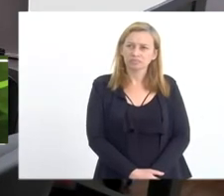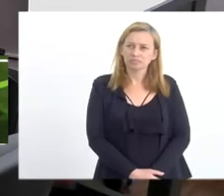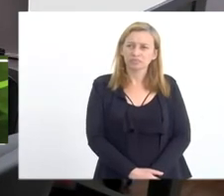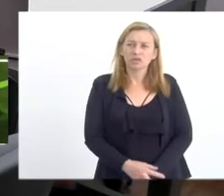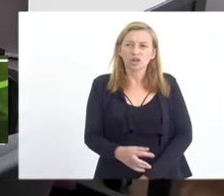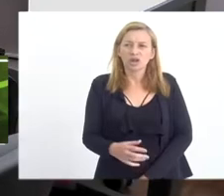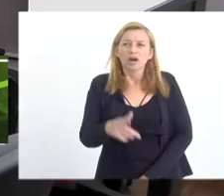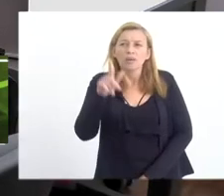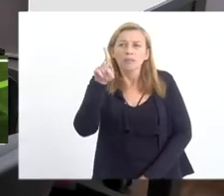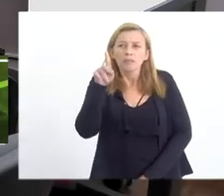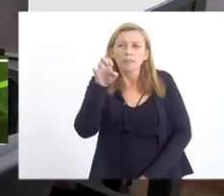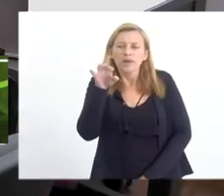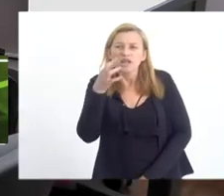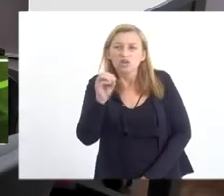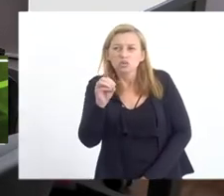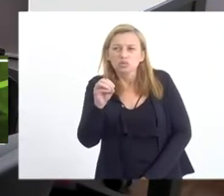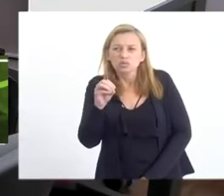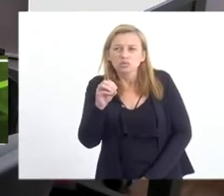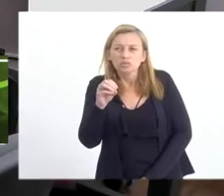Seu Pedro, é só o seu tirar do mudo.